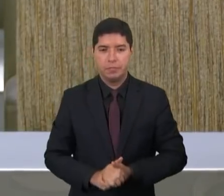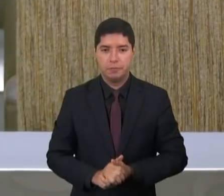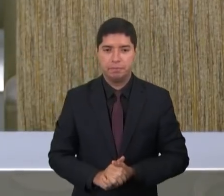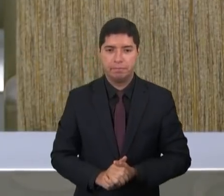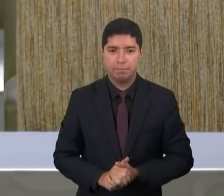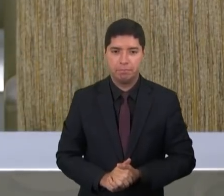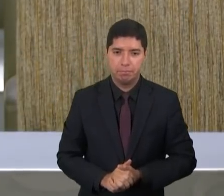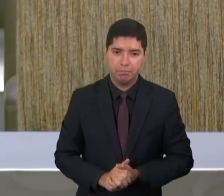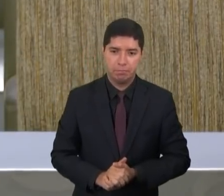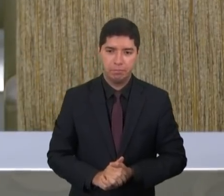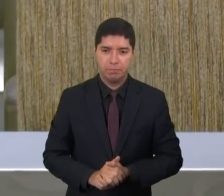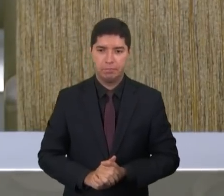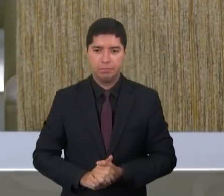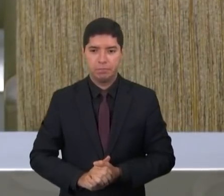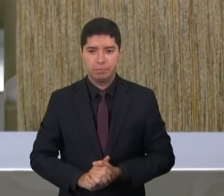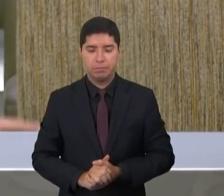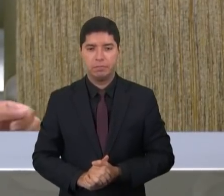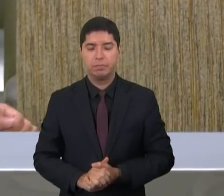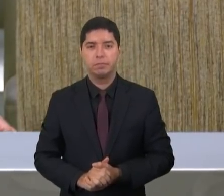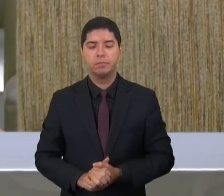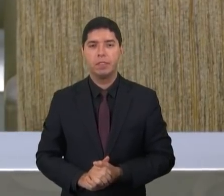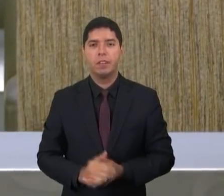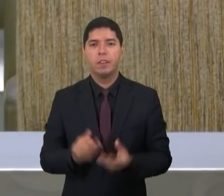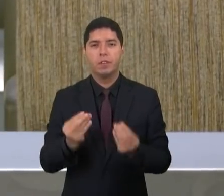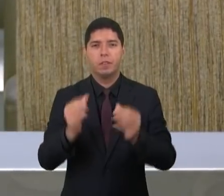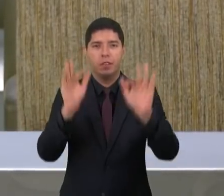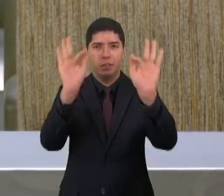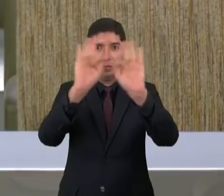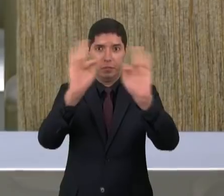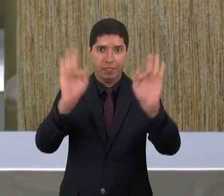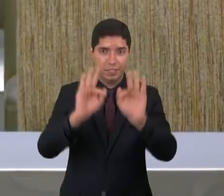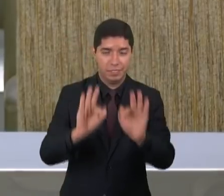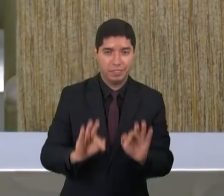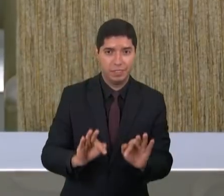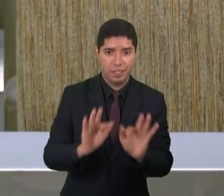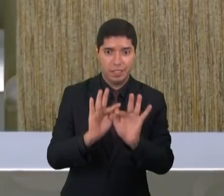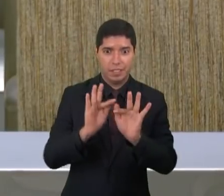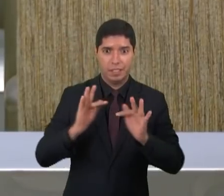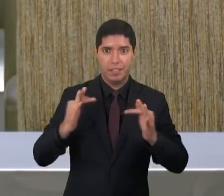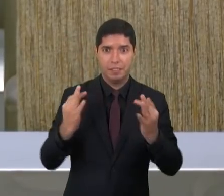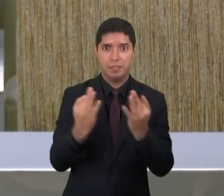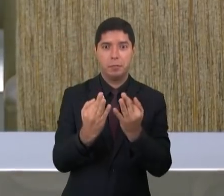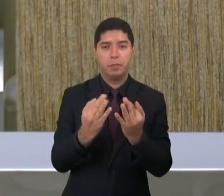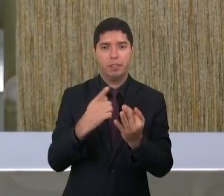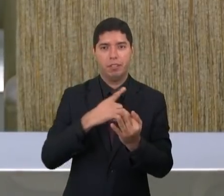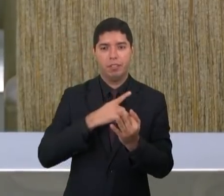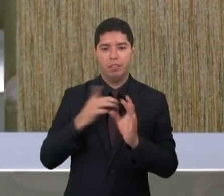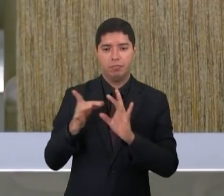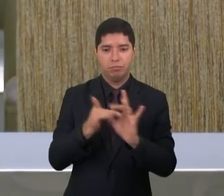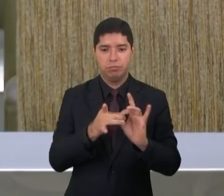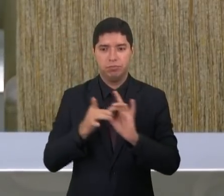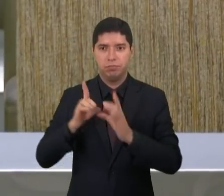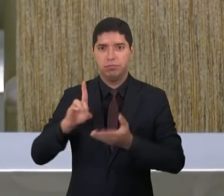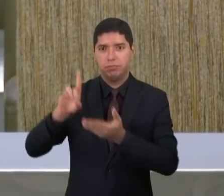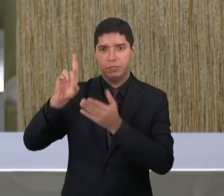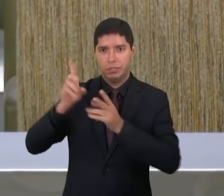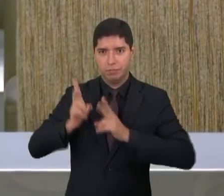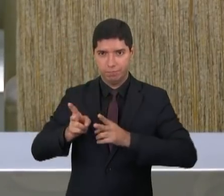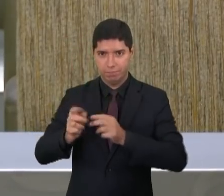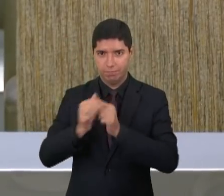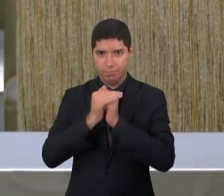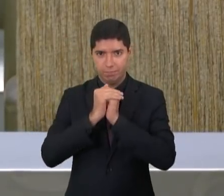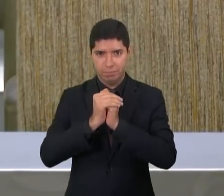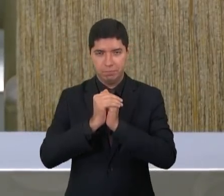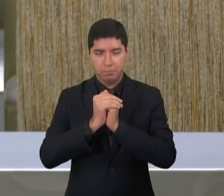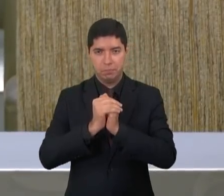a felicidade da família que tem Deus ao seu lado. Amém, irmãos?